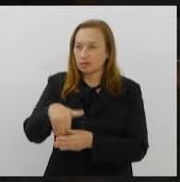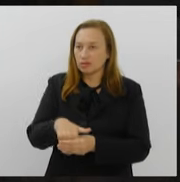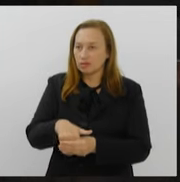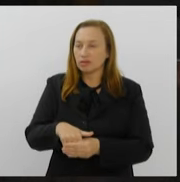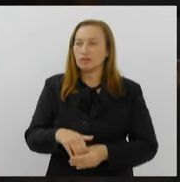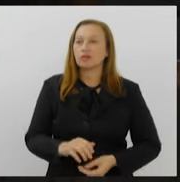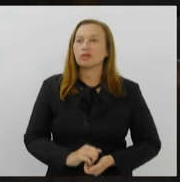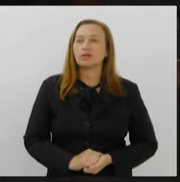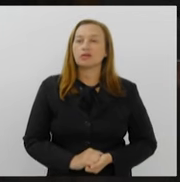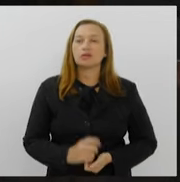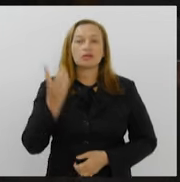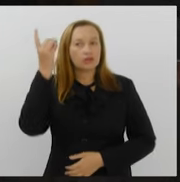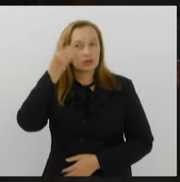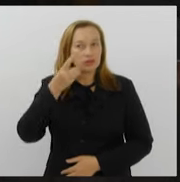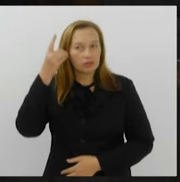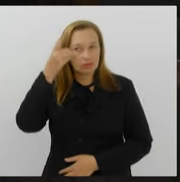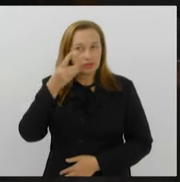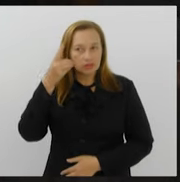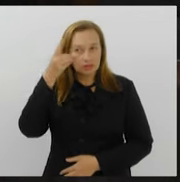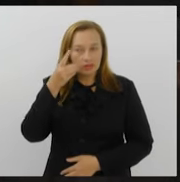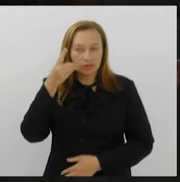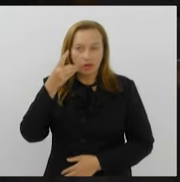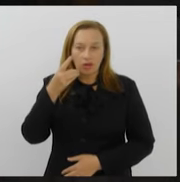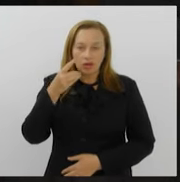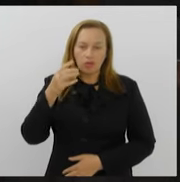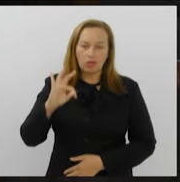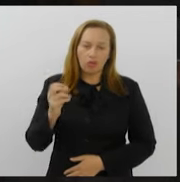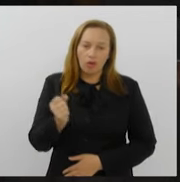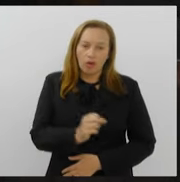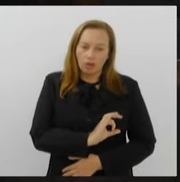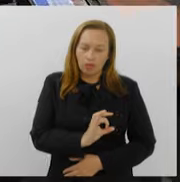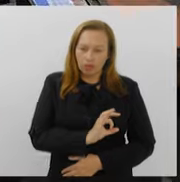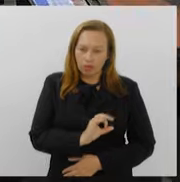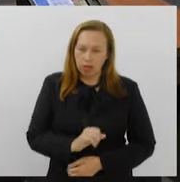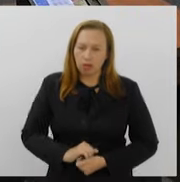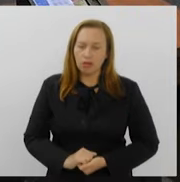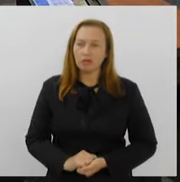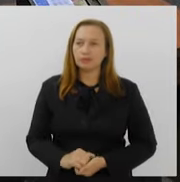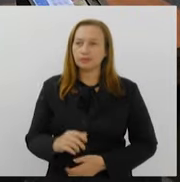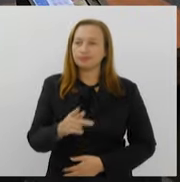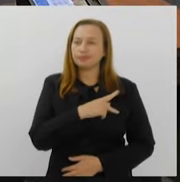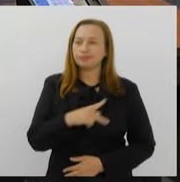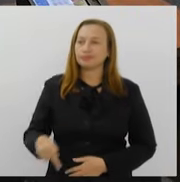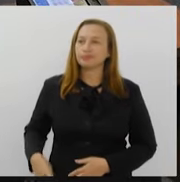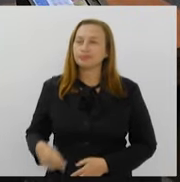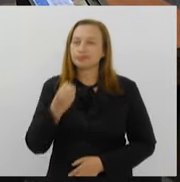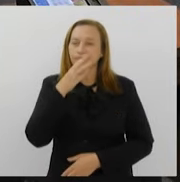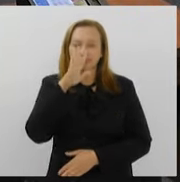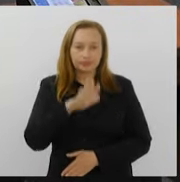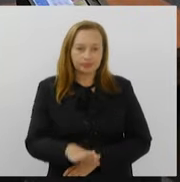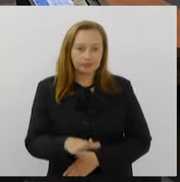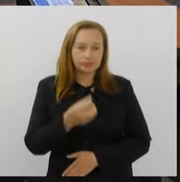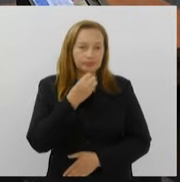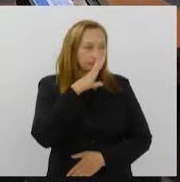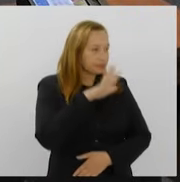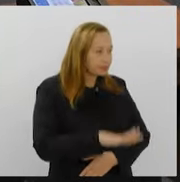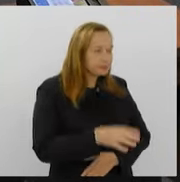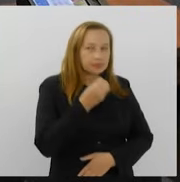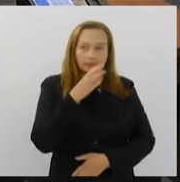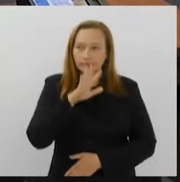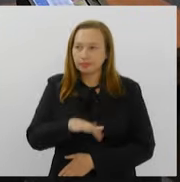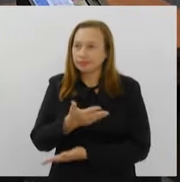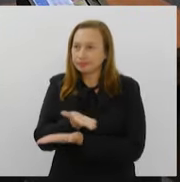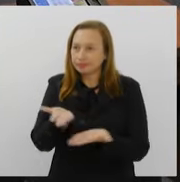senhor deputada, presidente. Minha querida amiga Marta Rocha, por favor. Presidente, boa tarde a todas e todos.